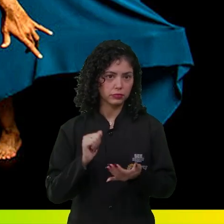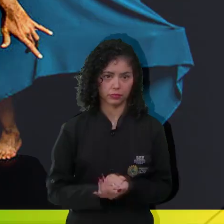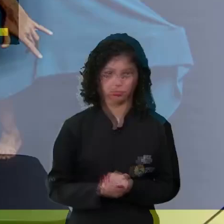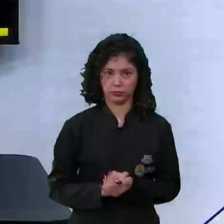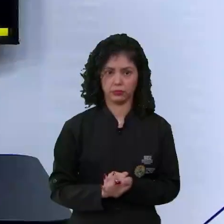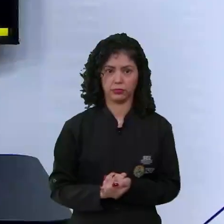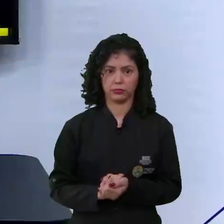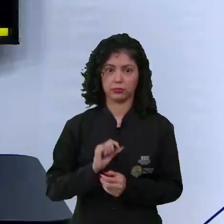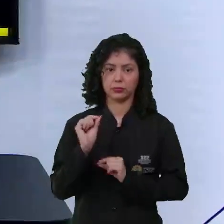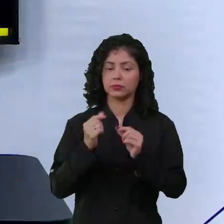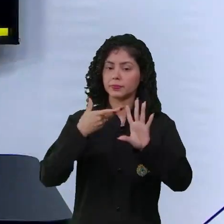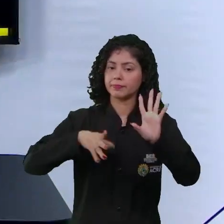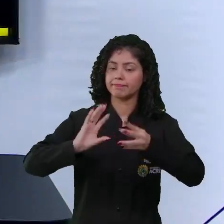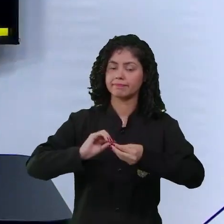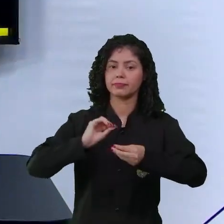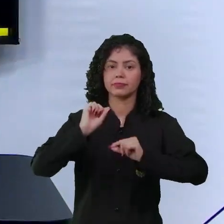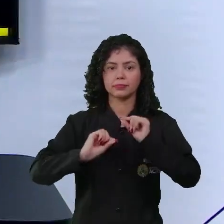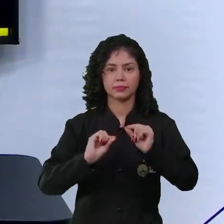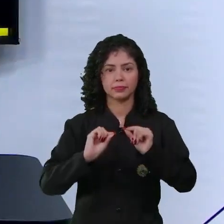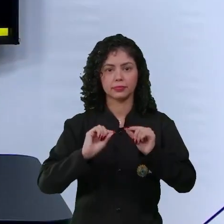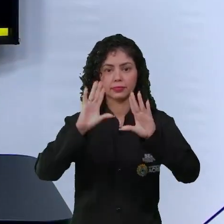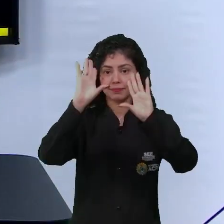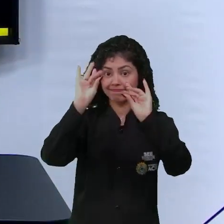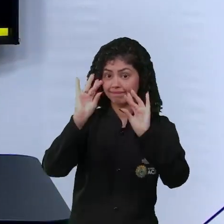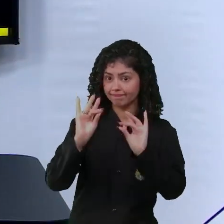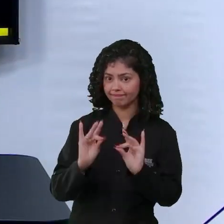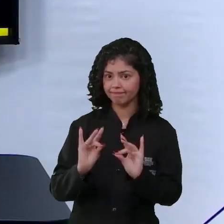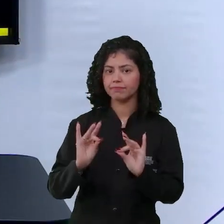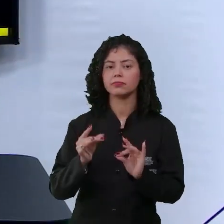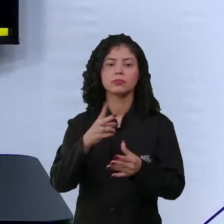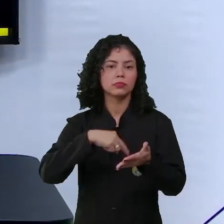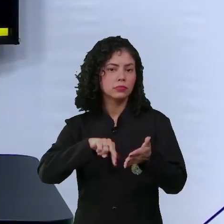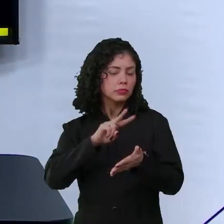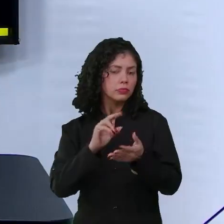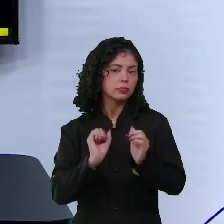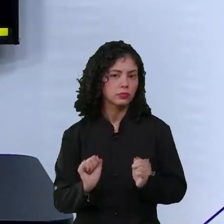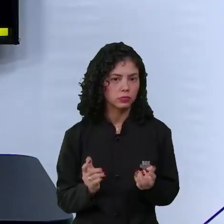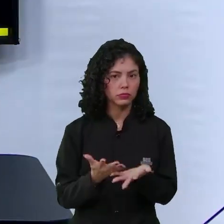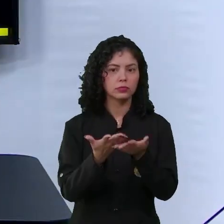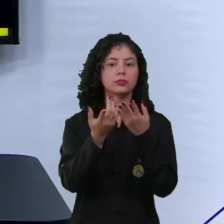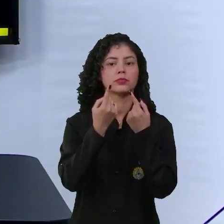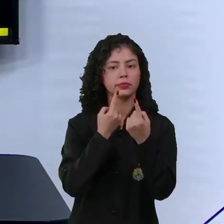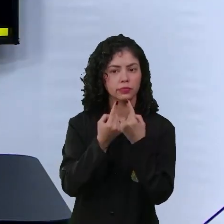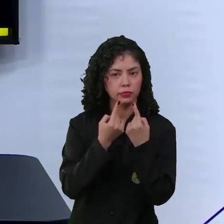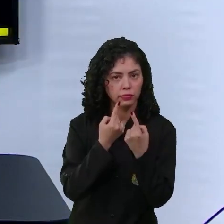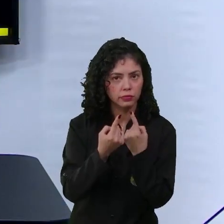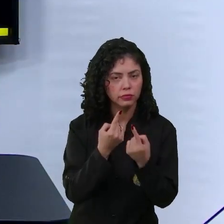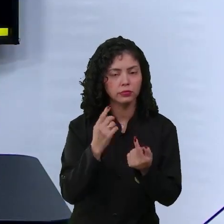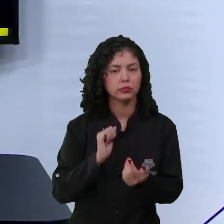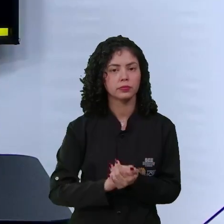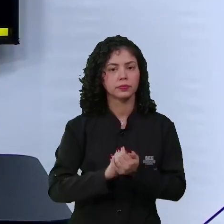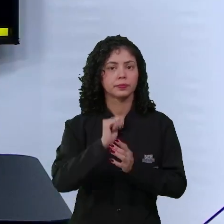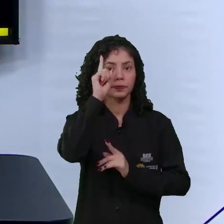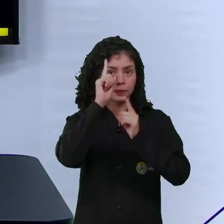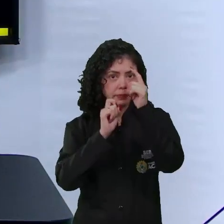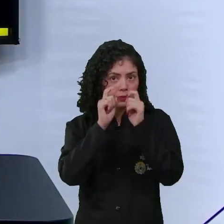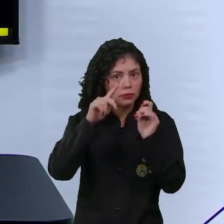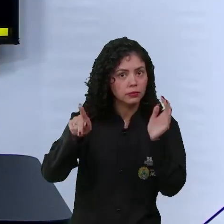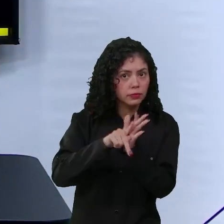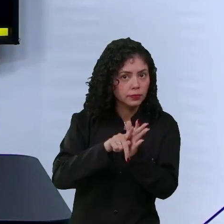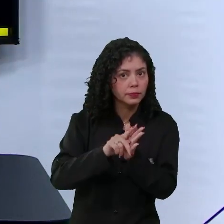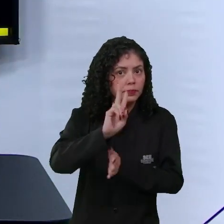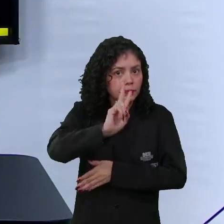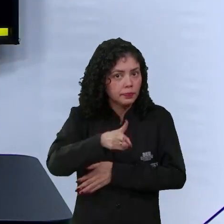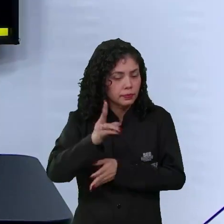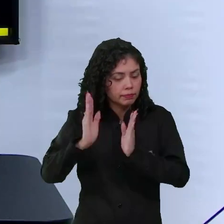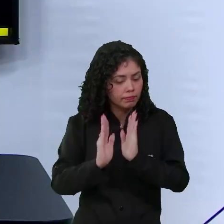De forma resumida, sucinta, a dança vem como essa comunicação, como essa expressão, e ela sempre